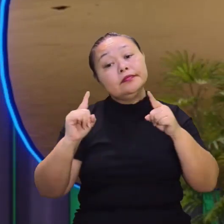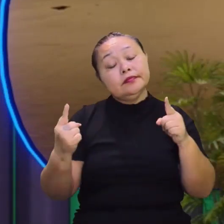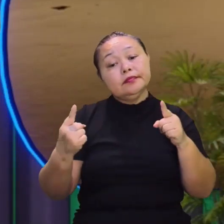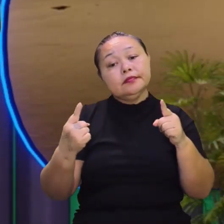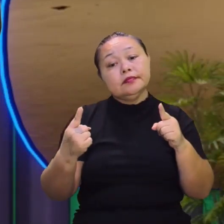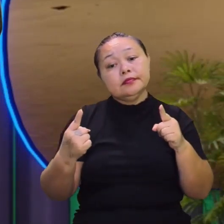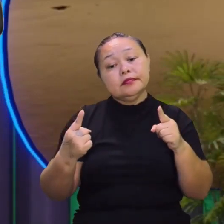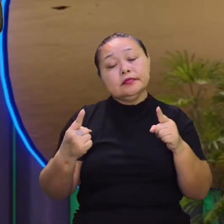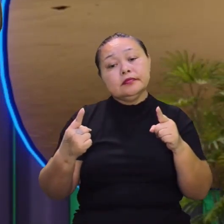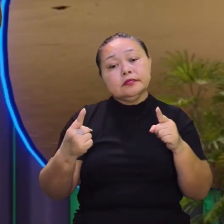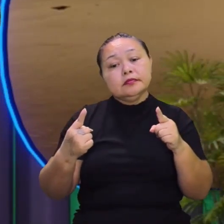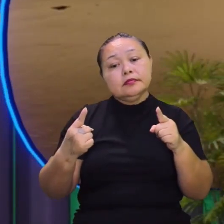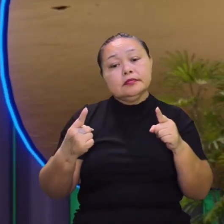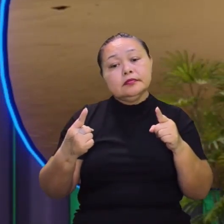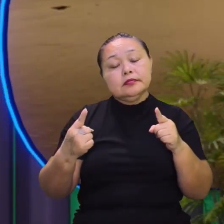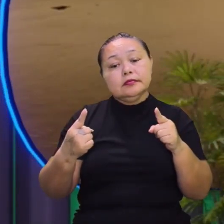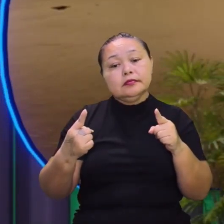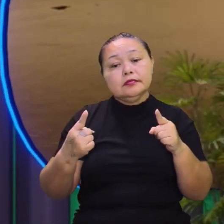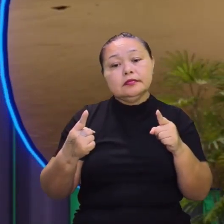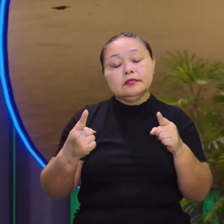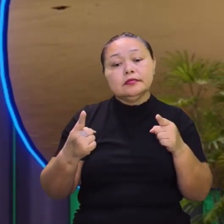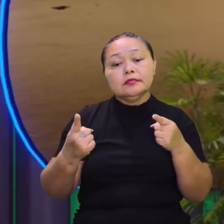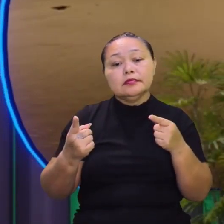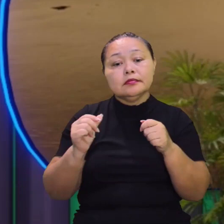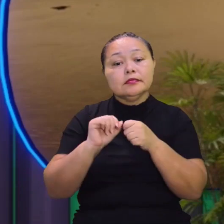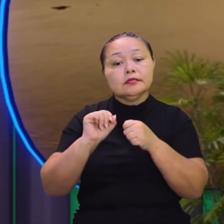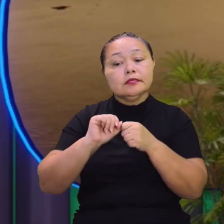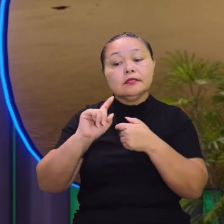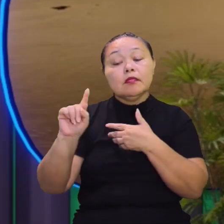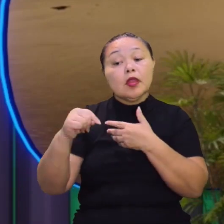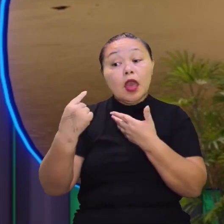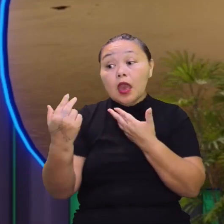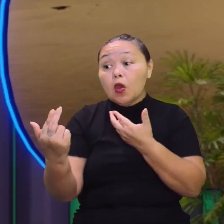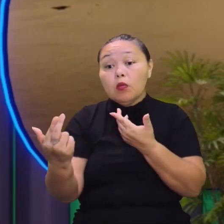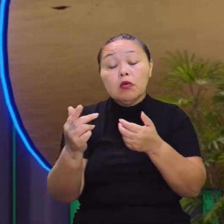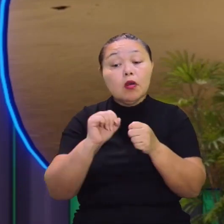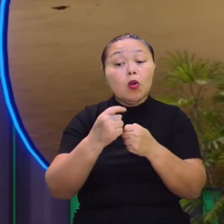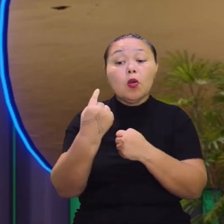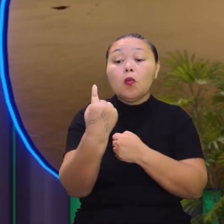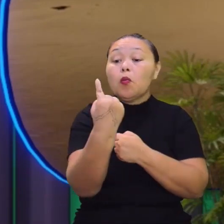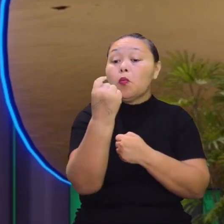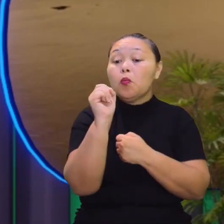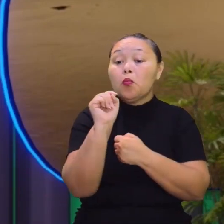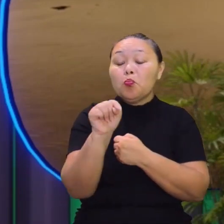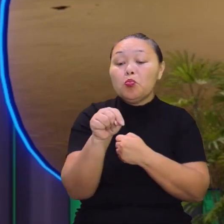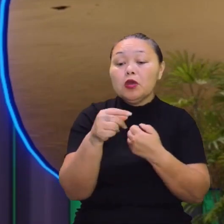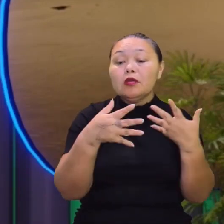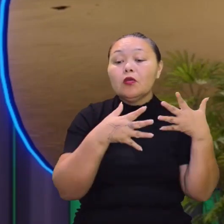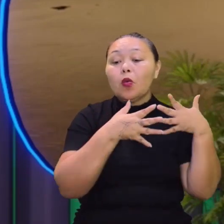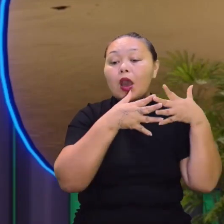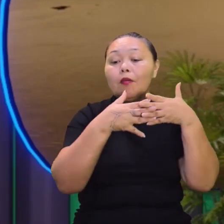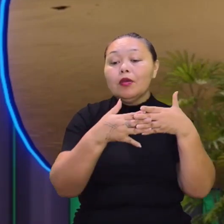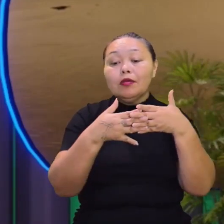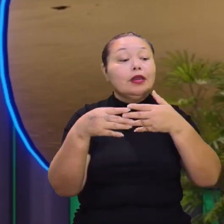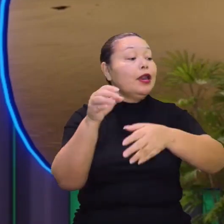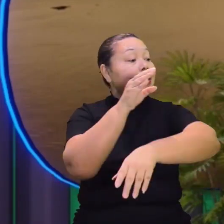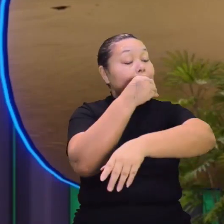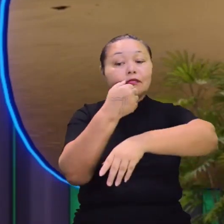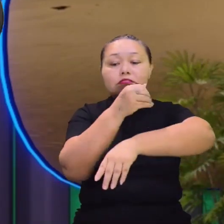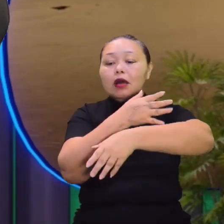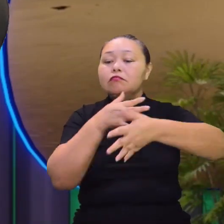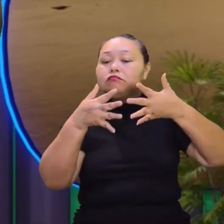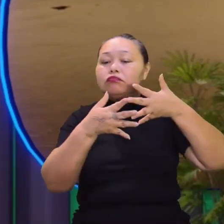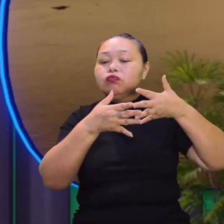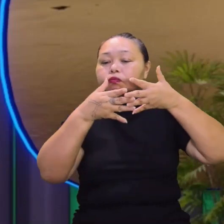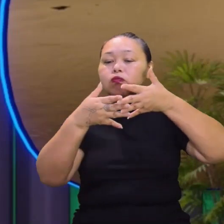entanto, Rogério, ele está fazendo o papel de pelo menos 1000 caminhões que eram para estar na BR. Exatamente.